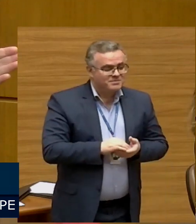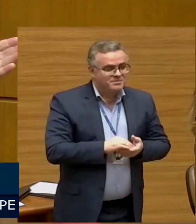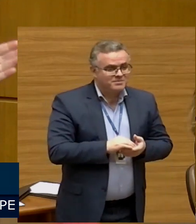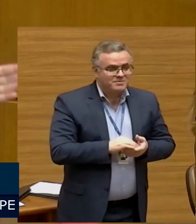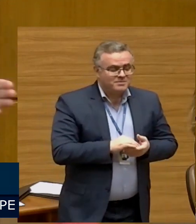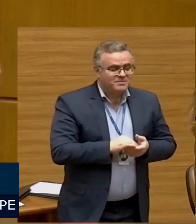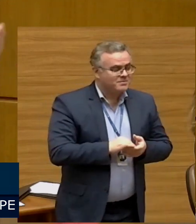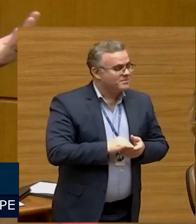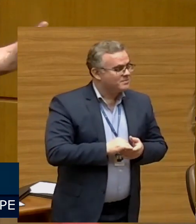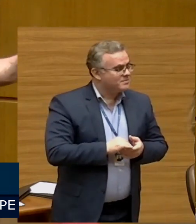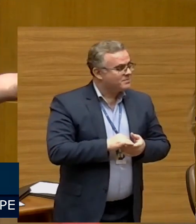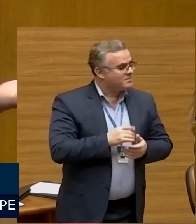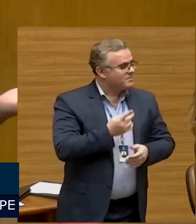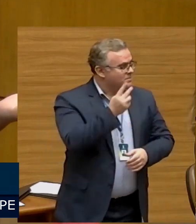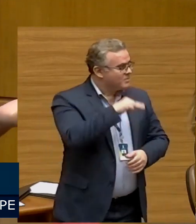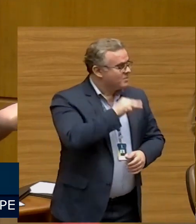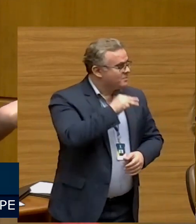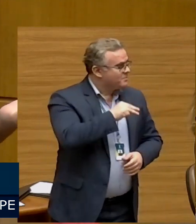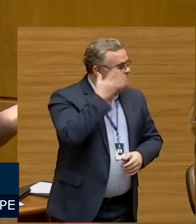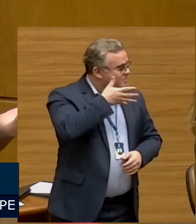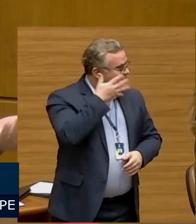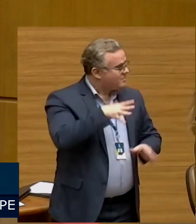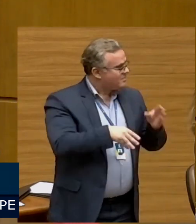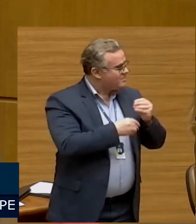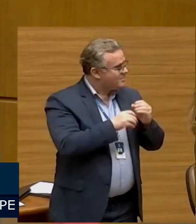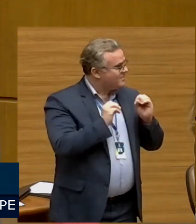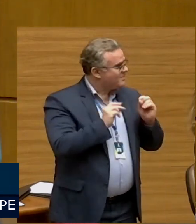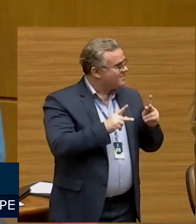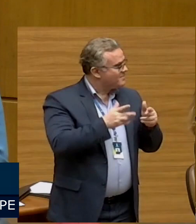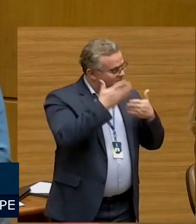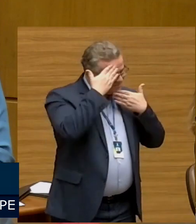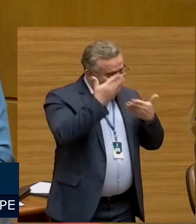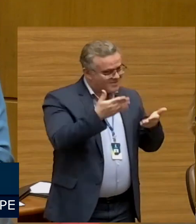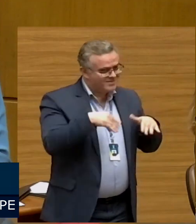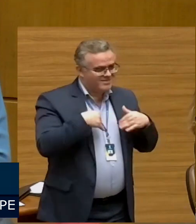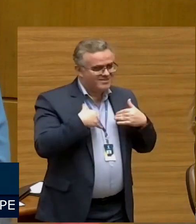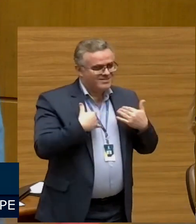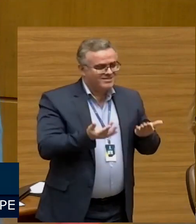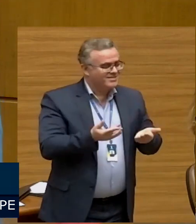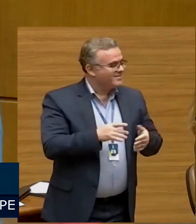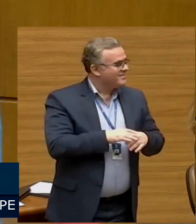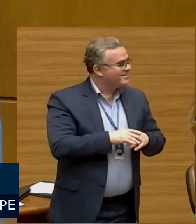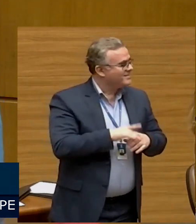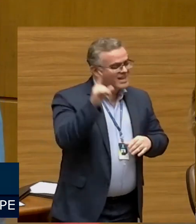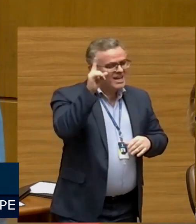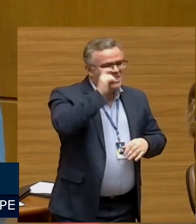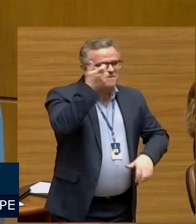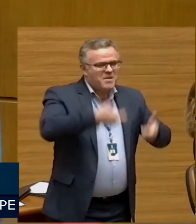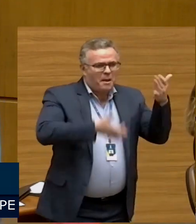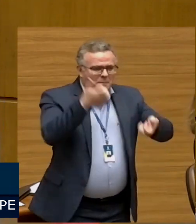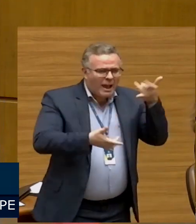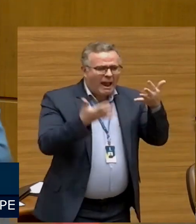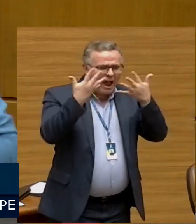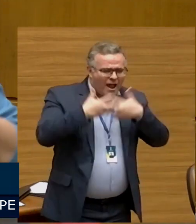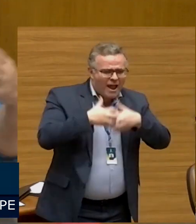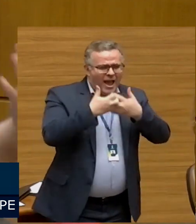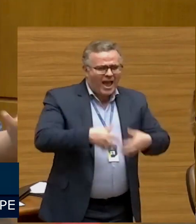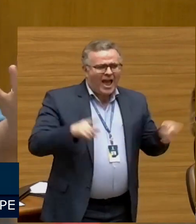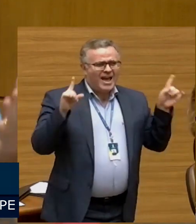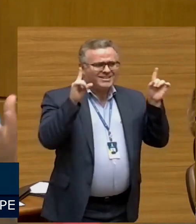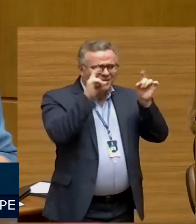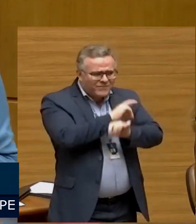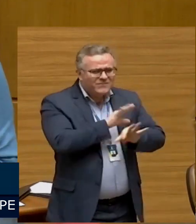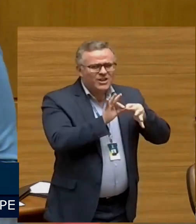Oi, você tem mais 2 minutos. Obrigada, dá para encerrar em 2 minutos. É difícil, né, gente, falar de um contexto